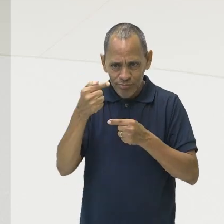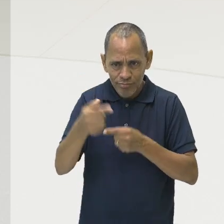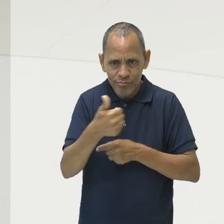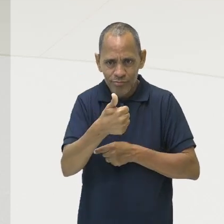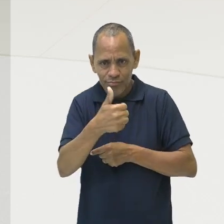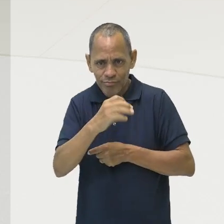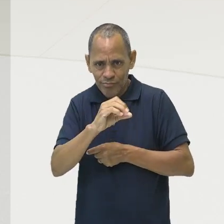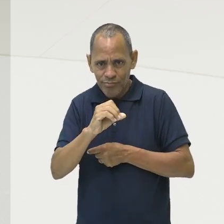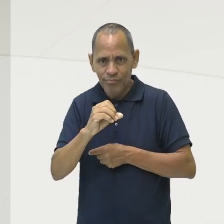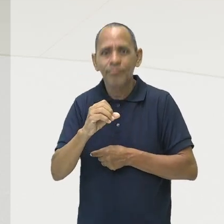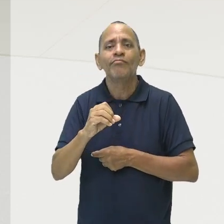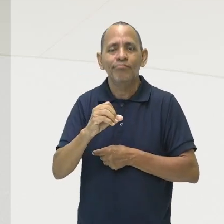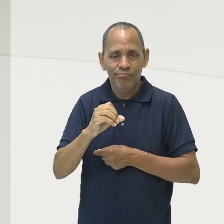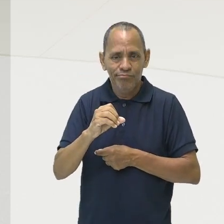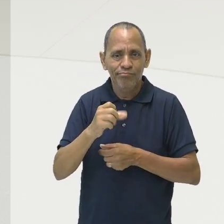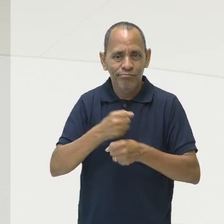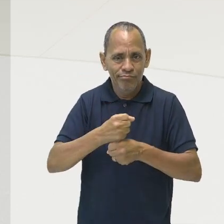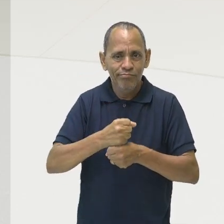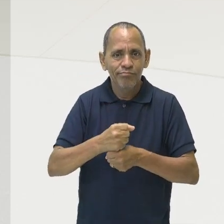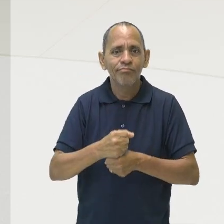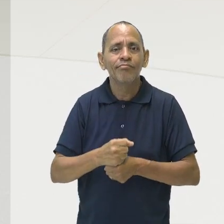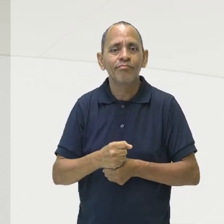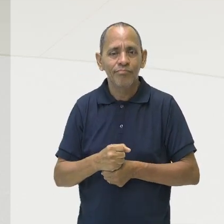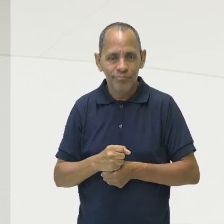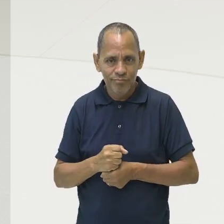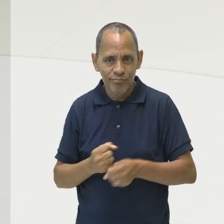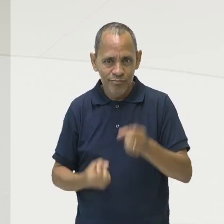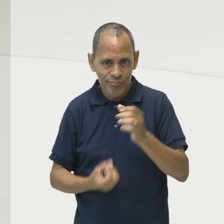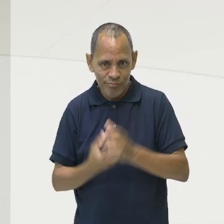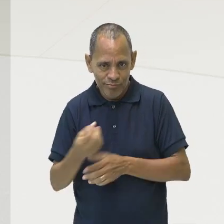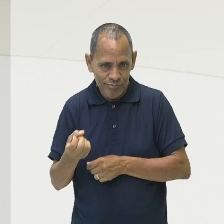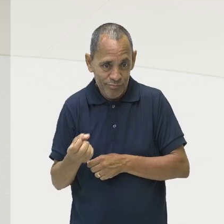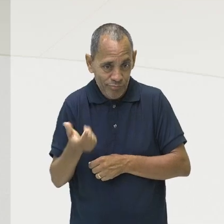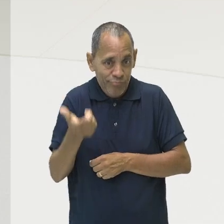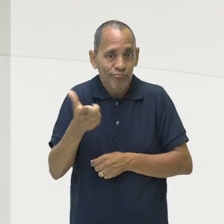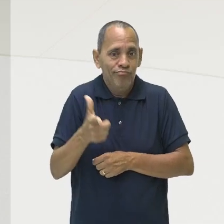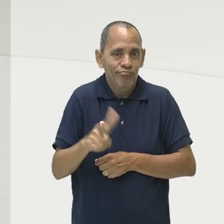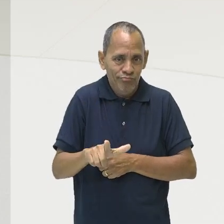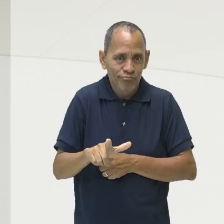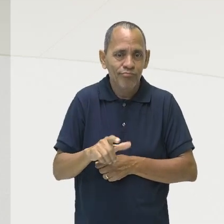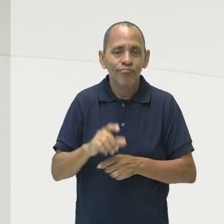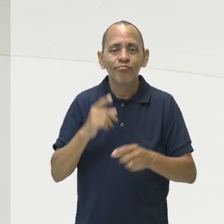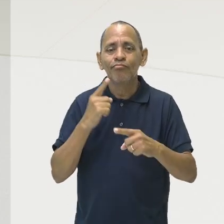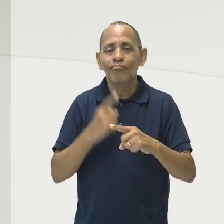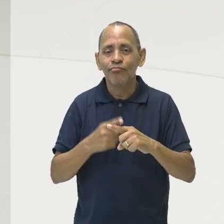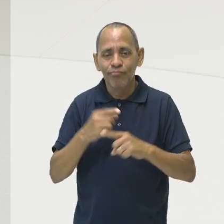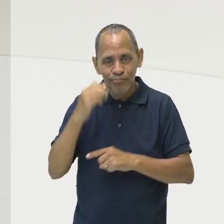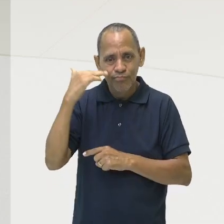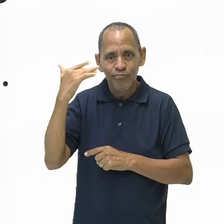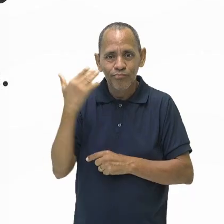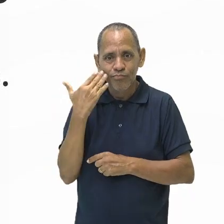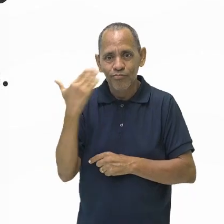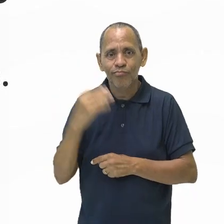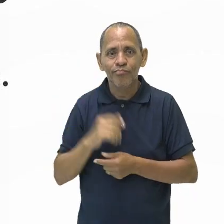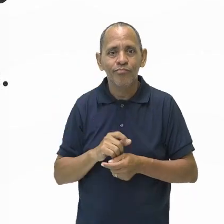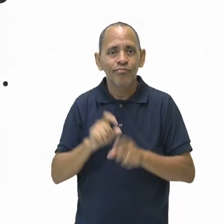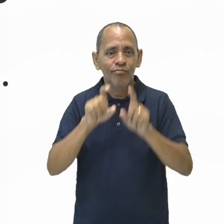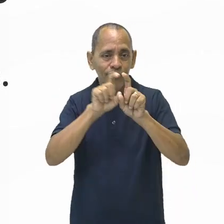lançamento, eles fizeram um novo lançamento porque ele foi um estouro. Vamos conhecer a sinopse?